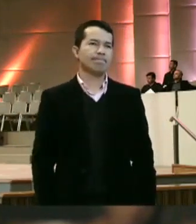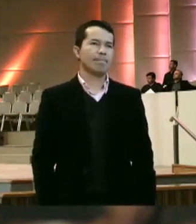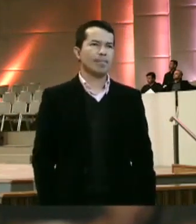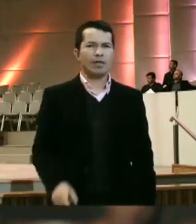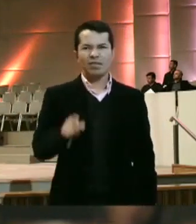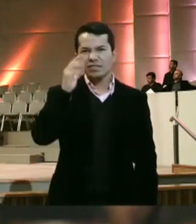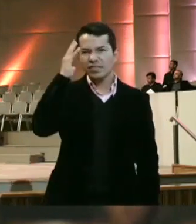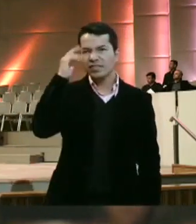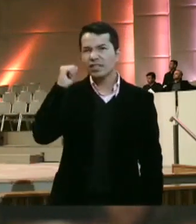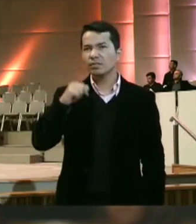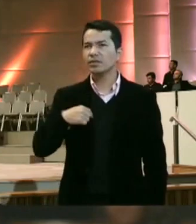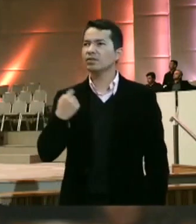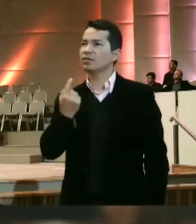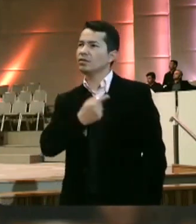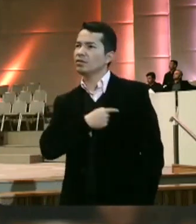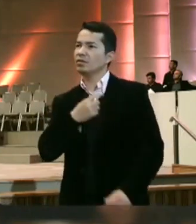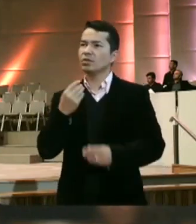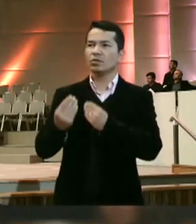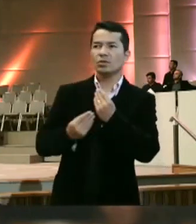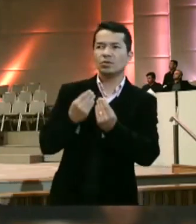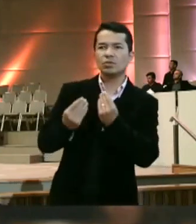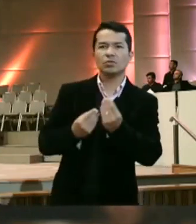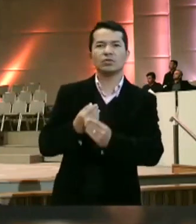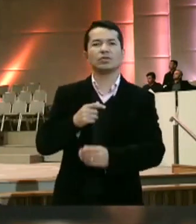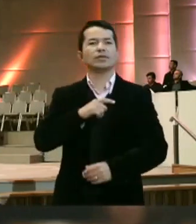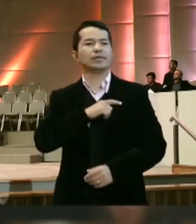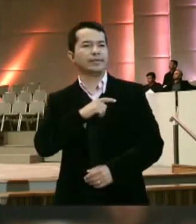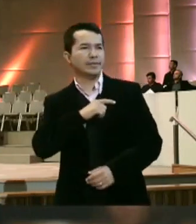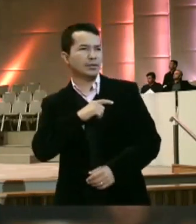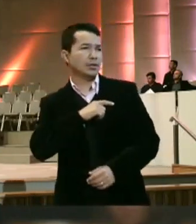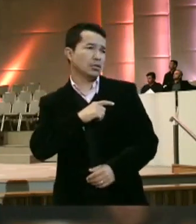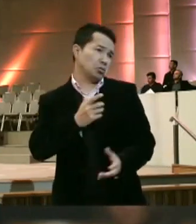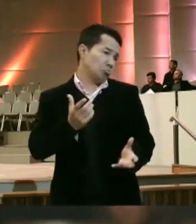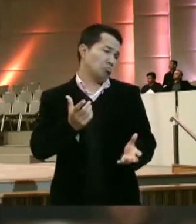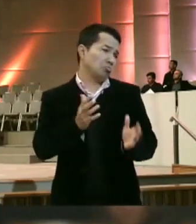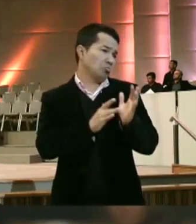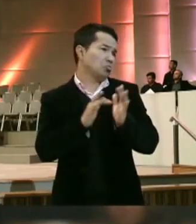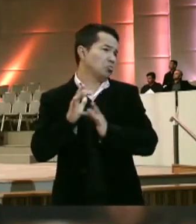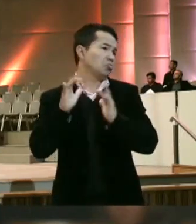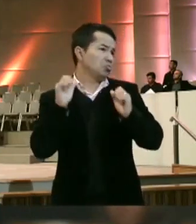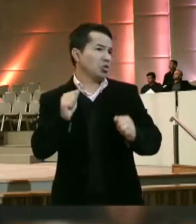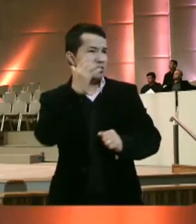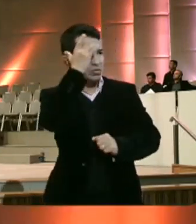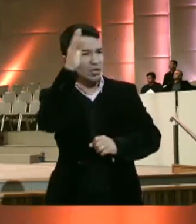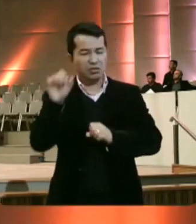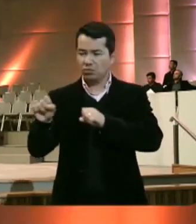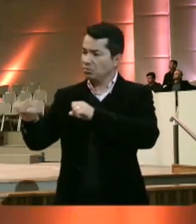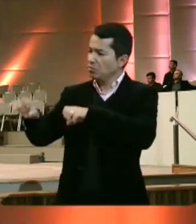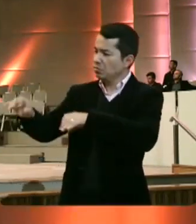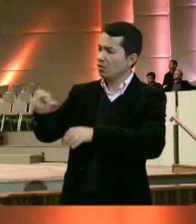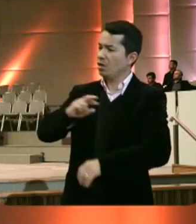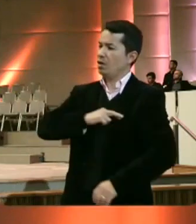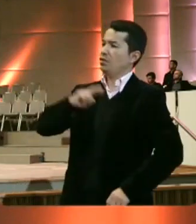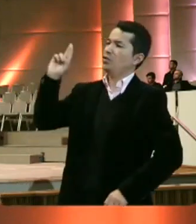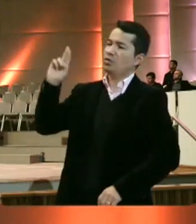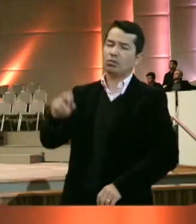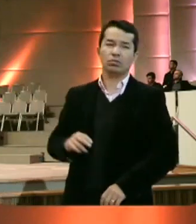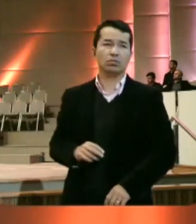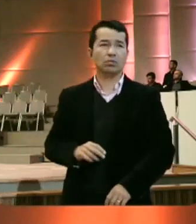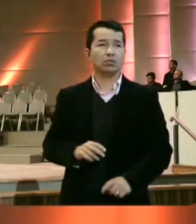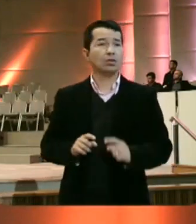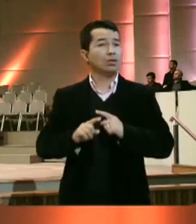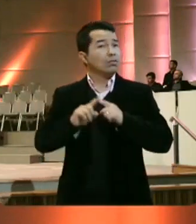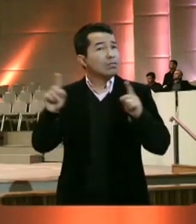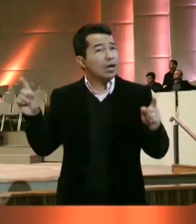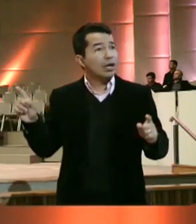Era mais fácil praticar um rito religioso do que fazer o que ele fez, porque ele tinha que se comprometer com Jesus de corpo